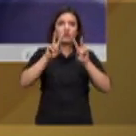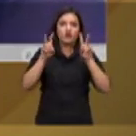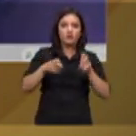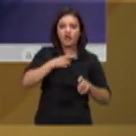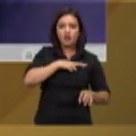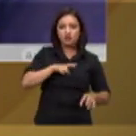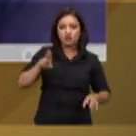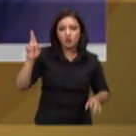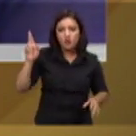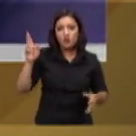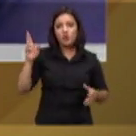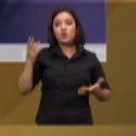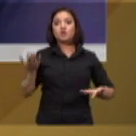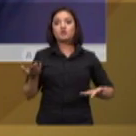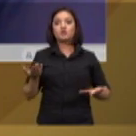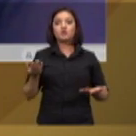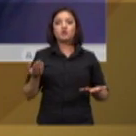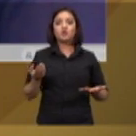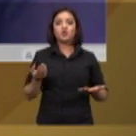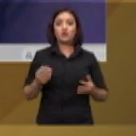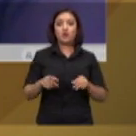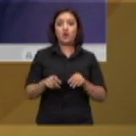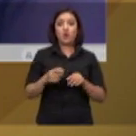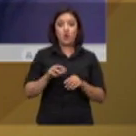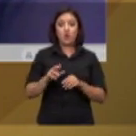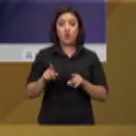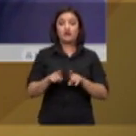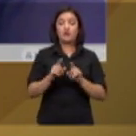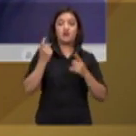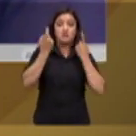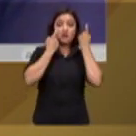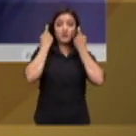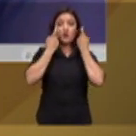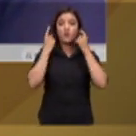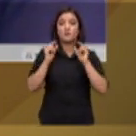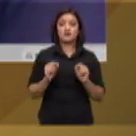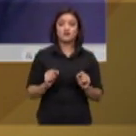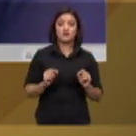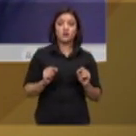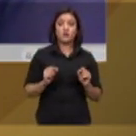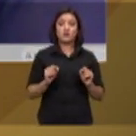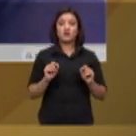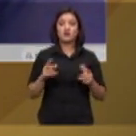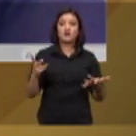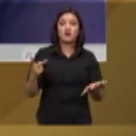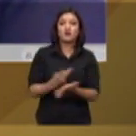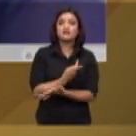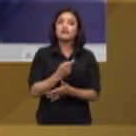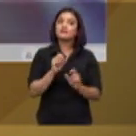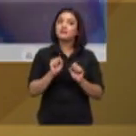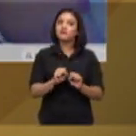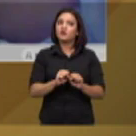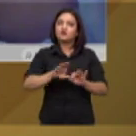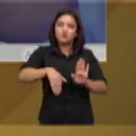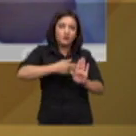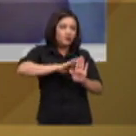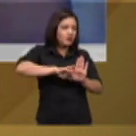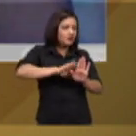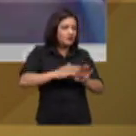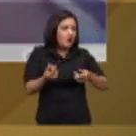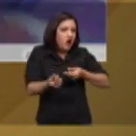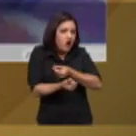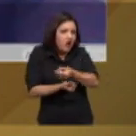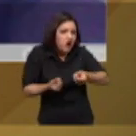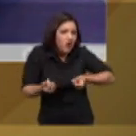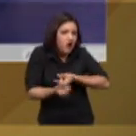religiosas, ou mesmo, muito obrigado, senhora advogada-geral, minha preocupação, com a face que ela abre para lavagem de dinheiro. O Ministério